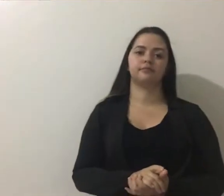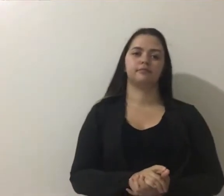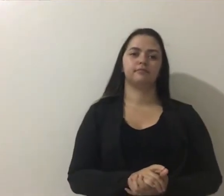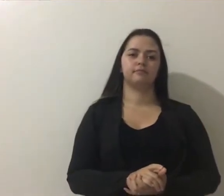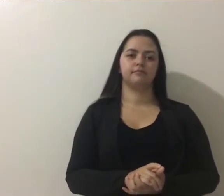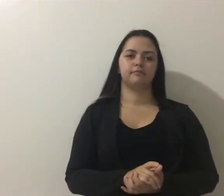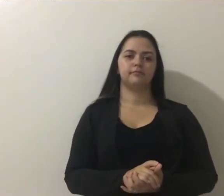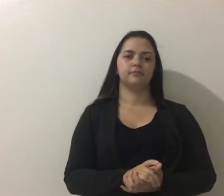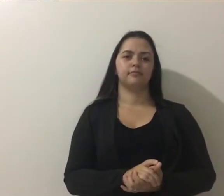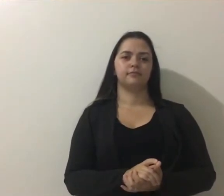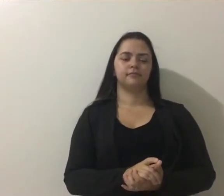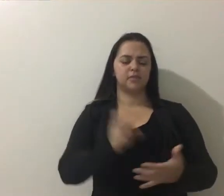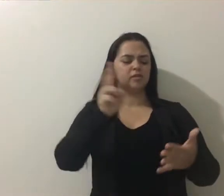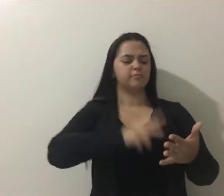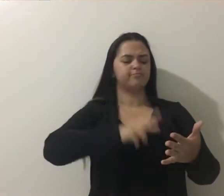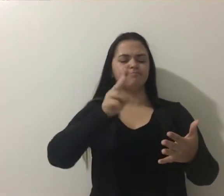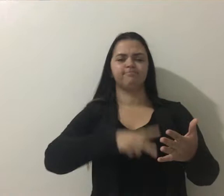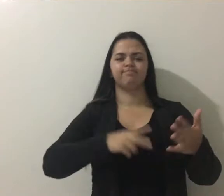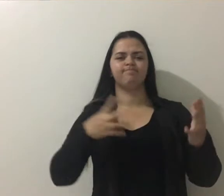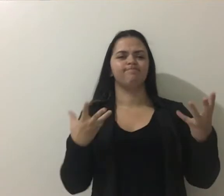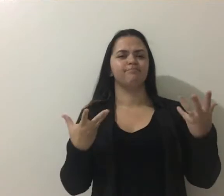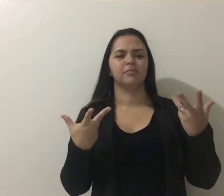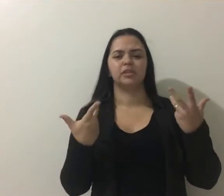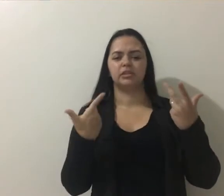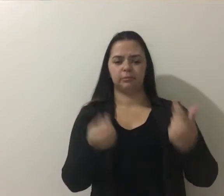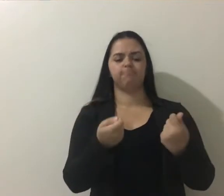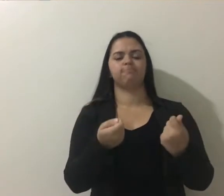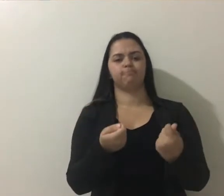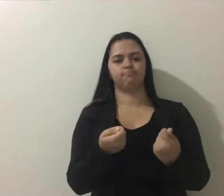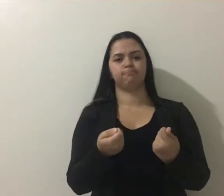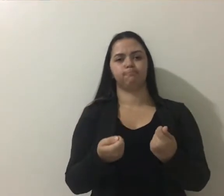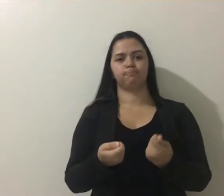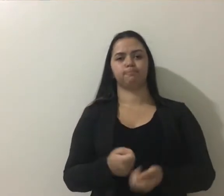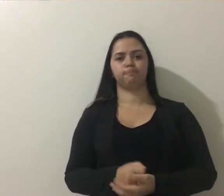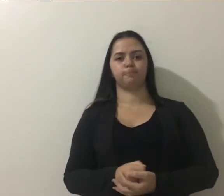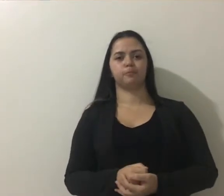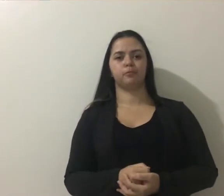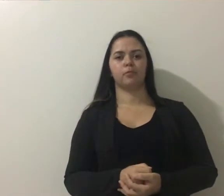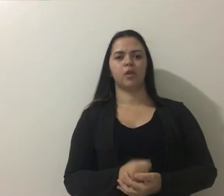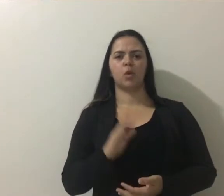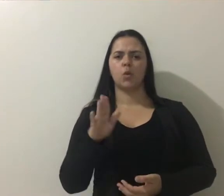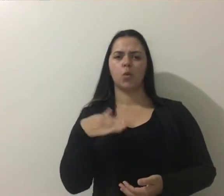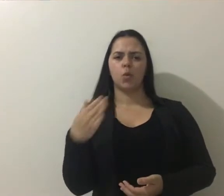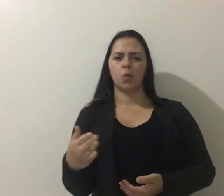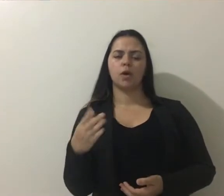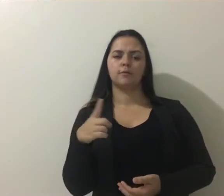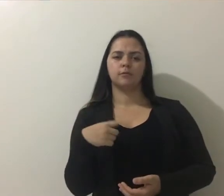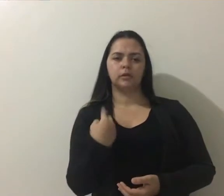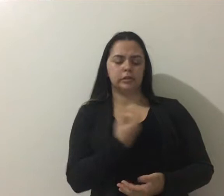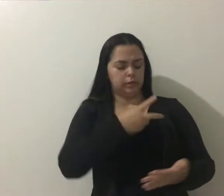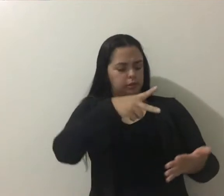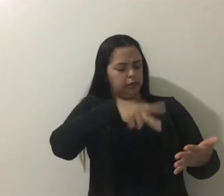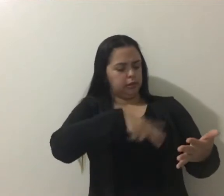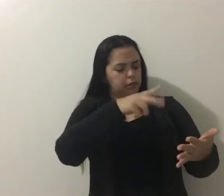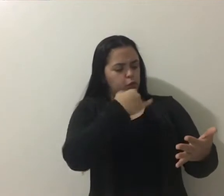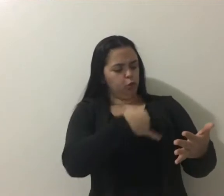texto maravilhoso. Que leitura magnífica. Quando nos debruçamos sobre o que João